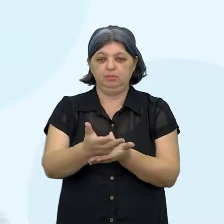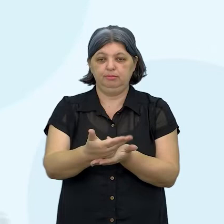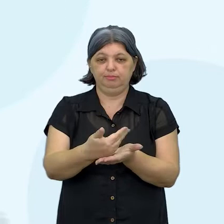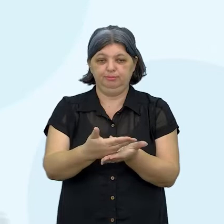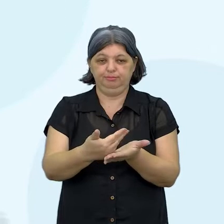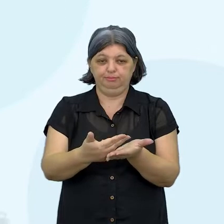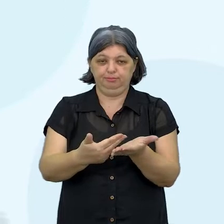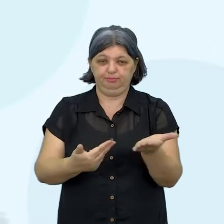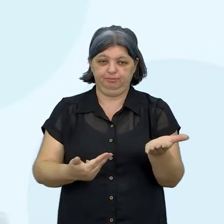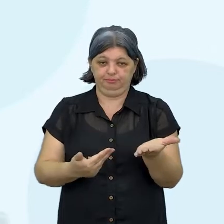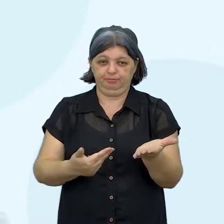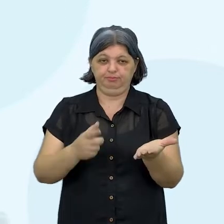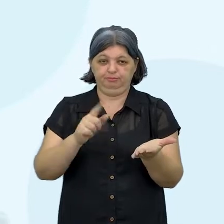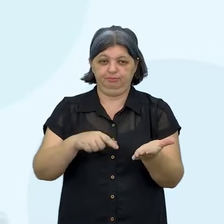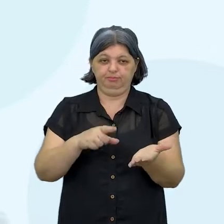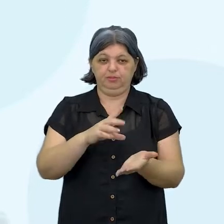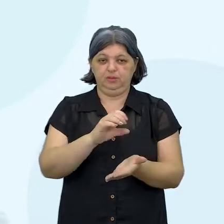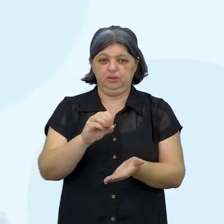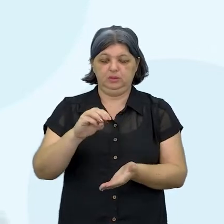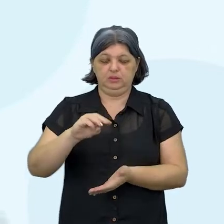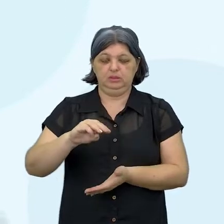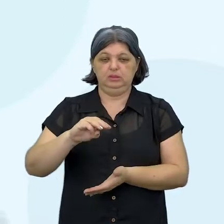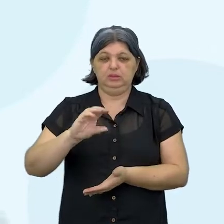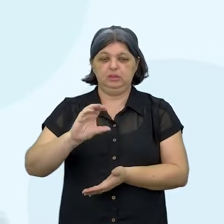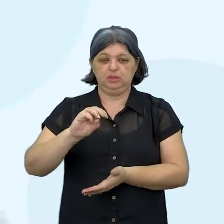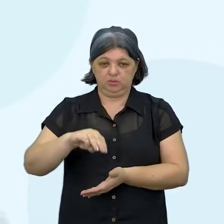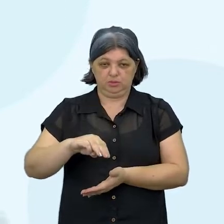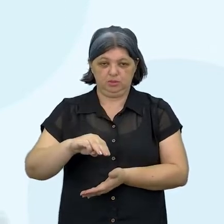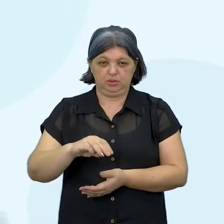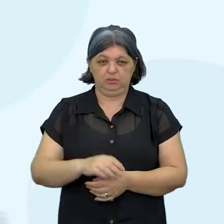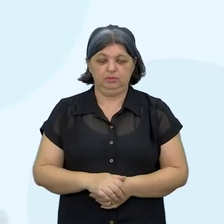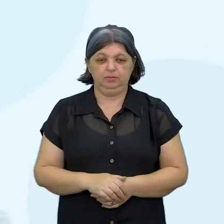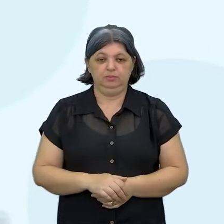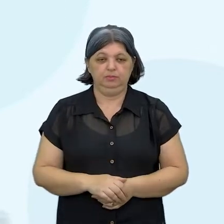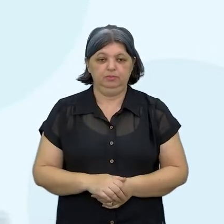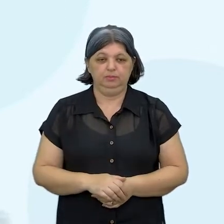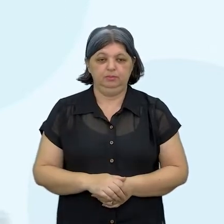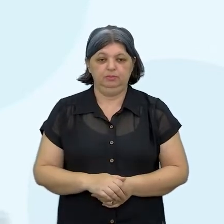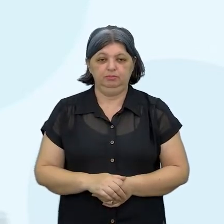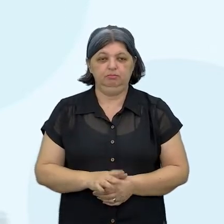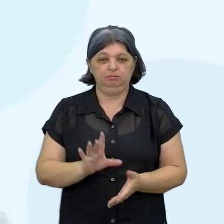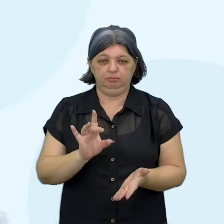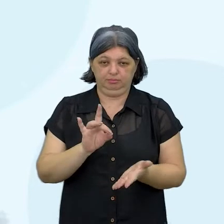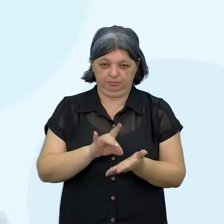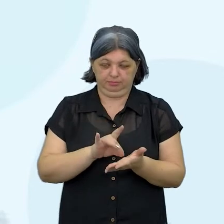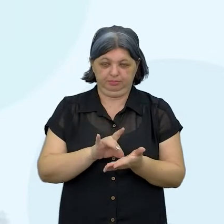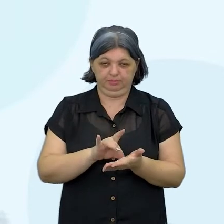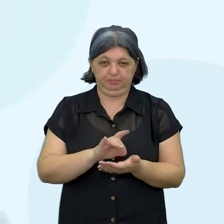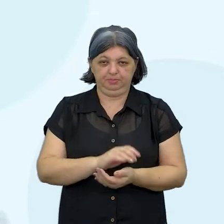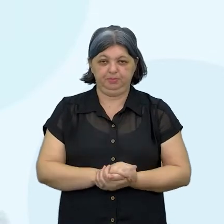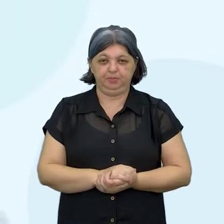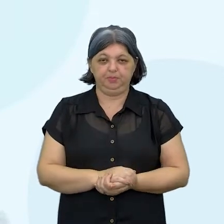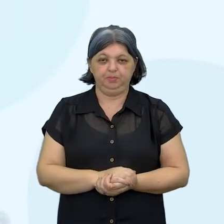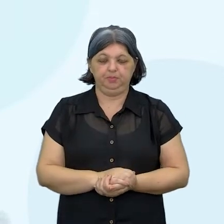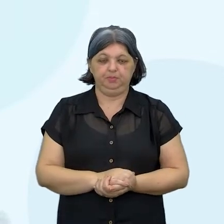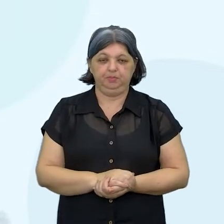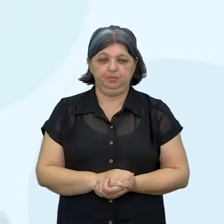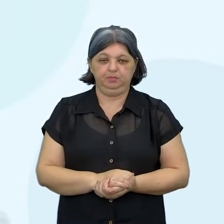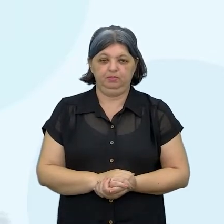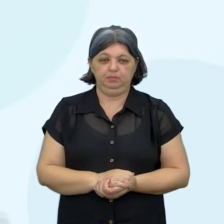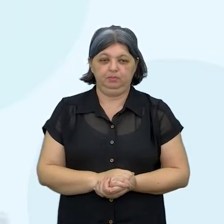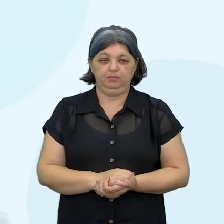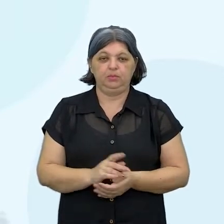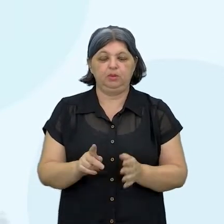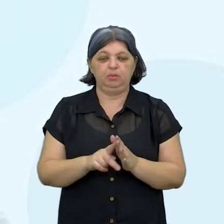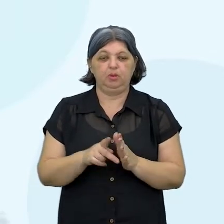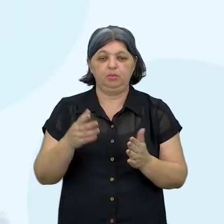vai equivaler a 100 centímetros na vida real, tá ok? Então, 1